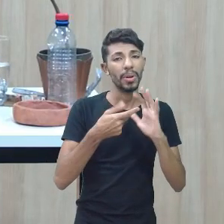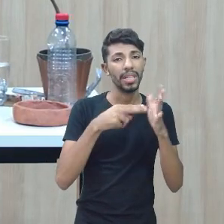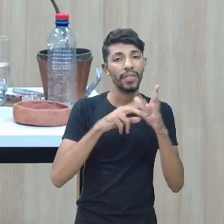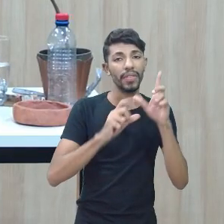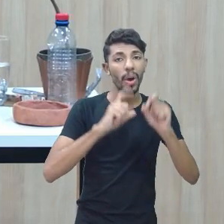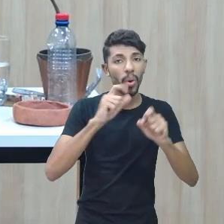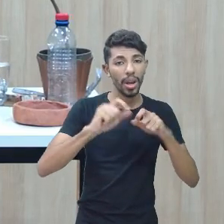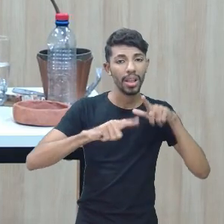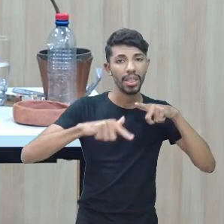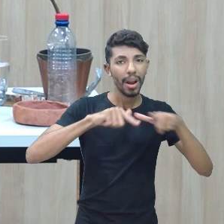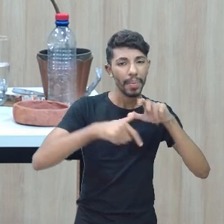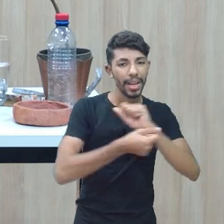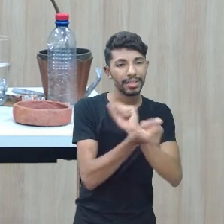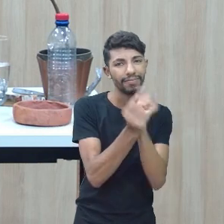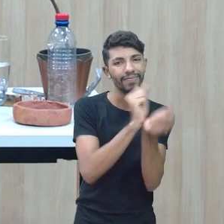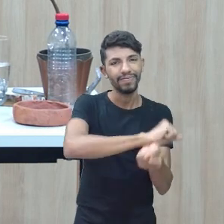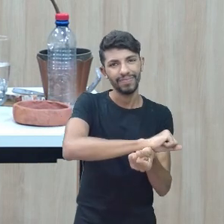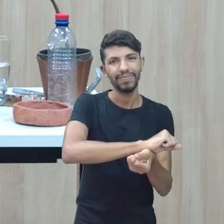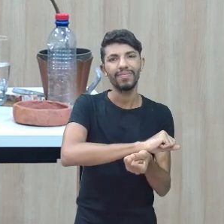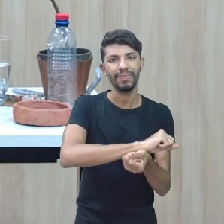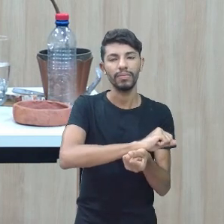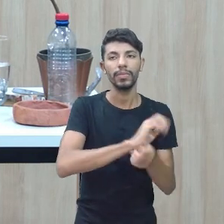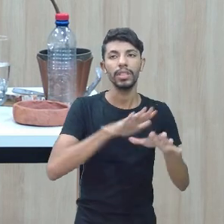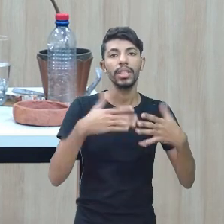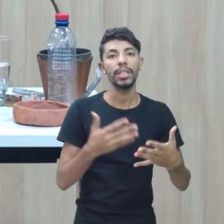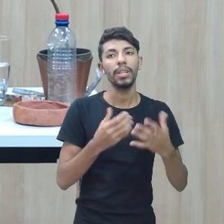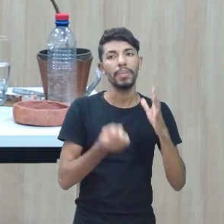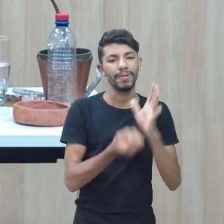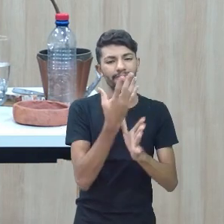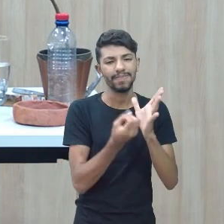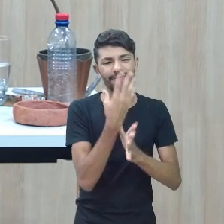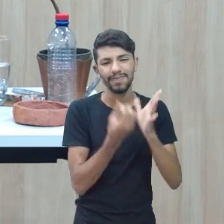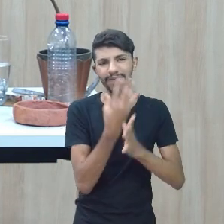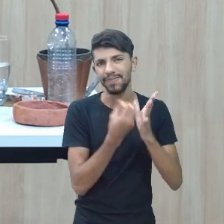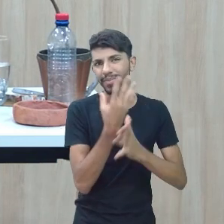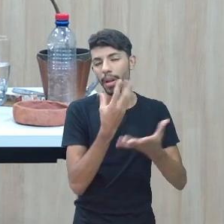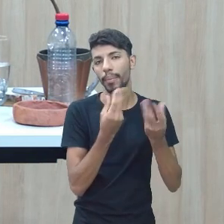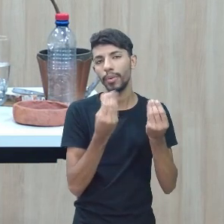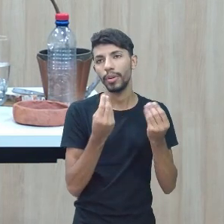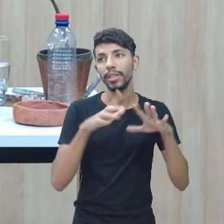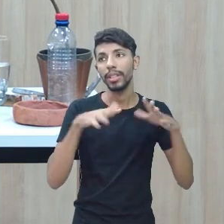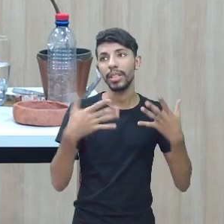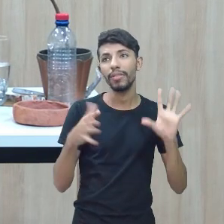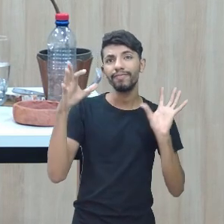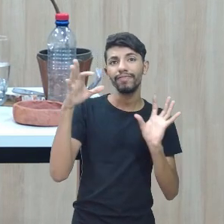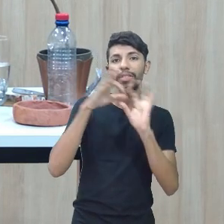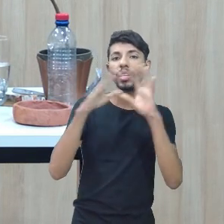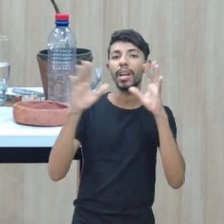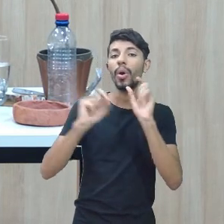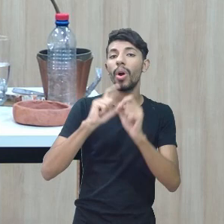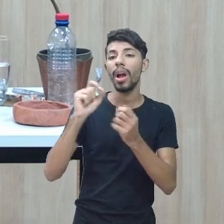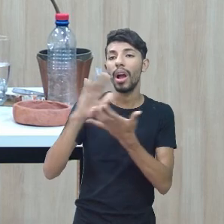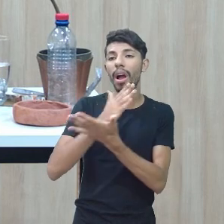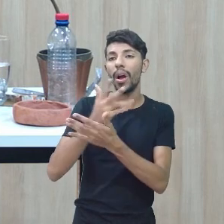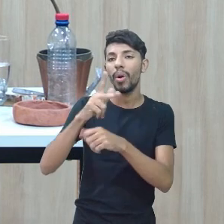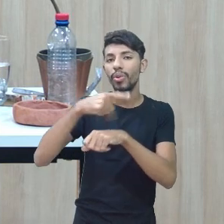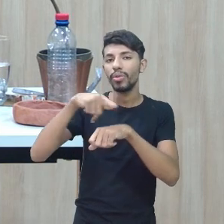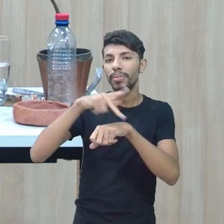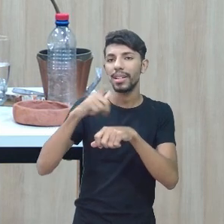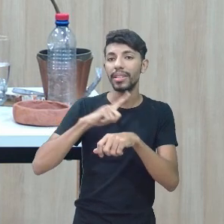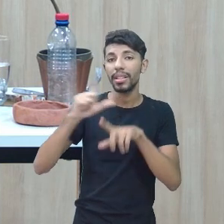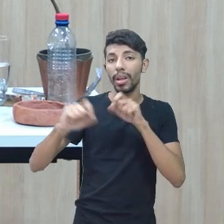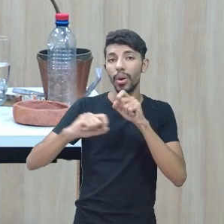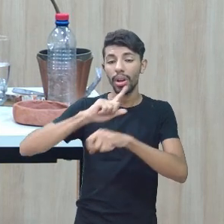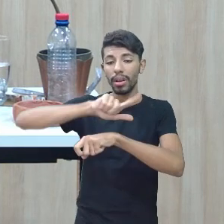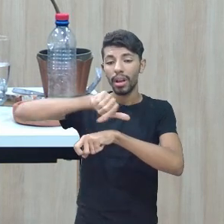para superproduzir. E aí nós vamos nos remeter a alguns países, né, que têm uma hora de trabalho diferente da